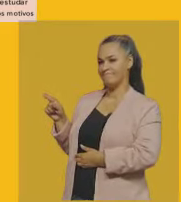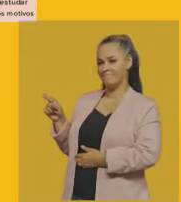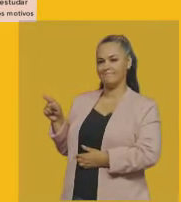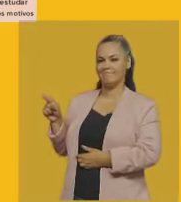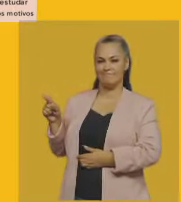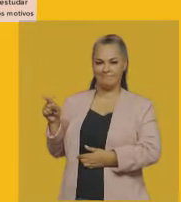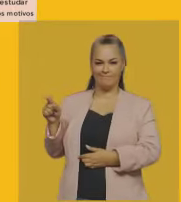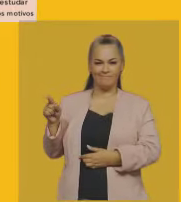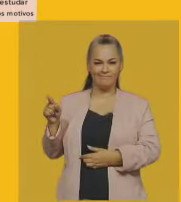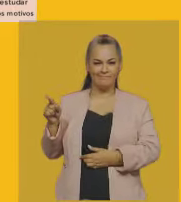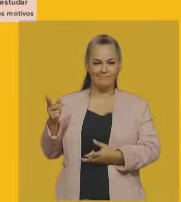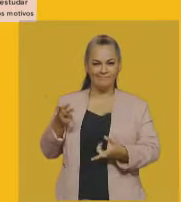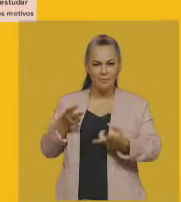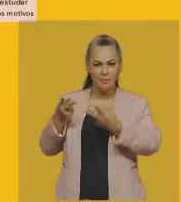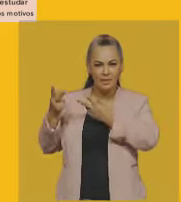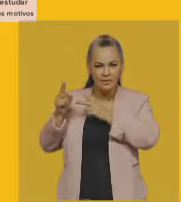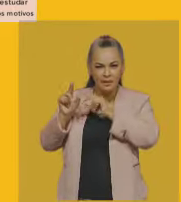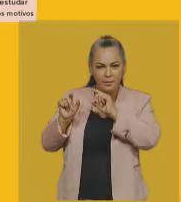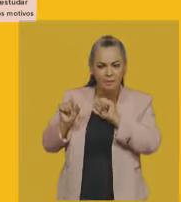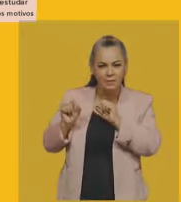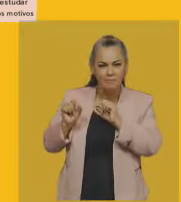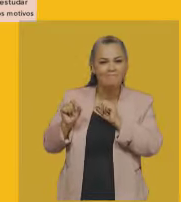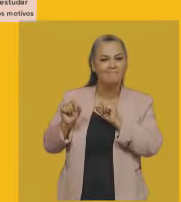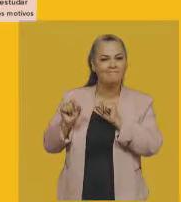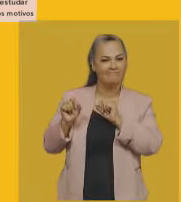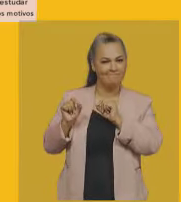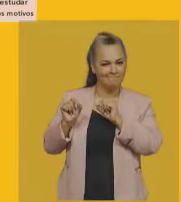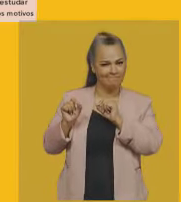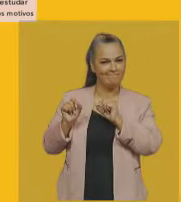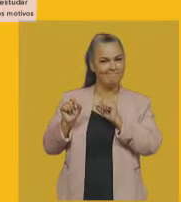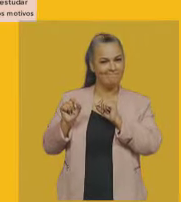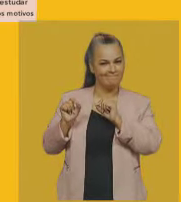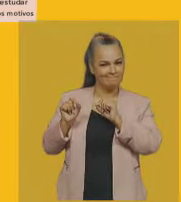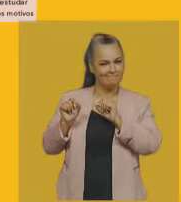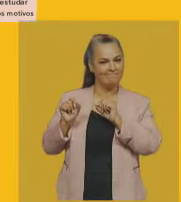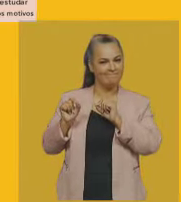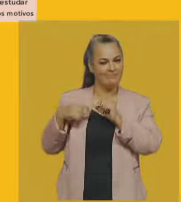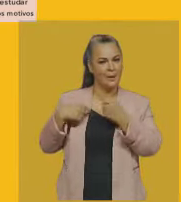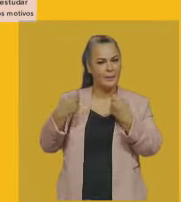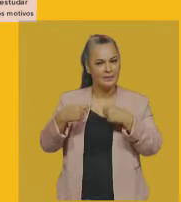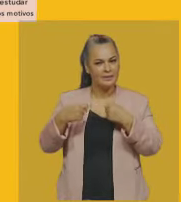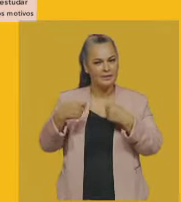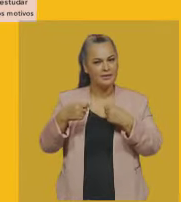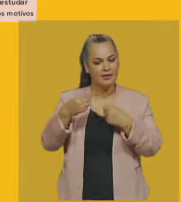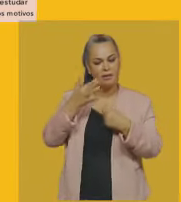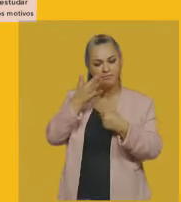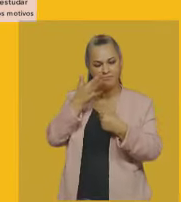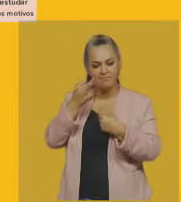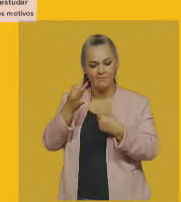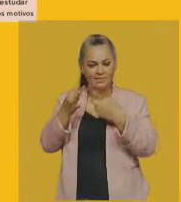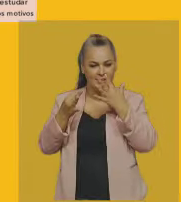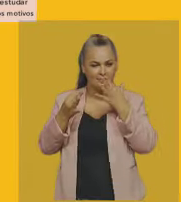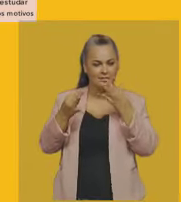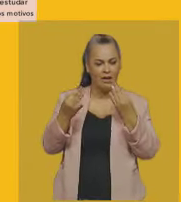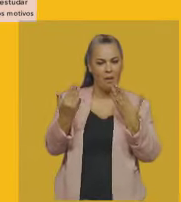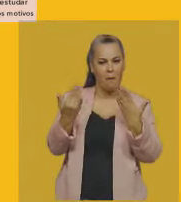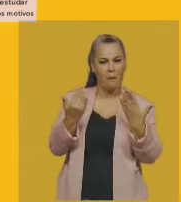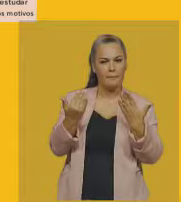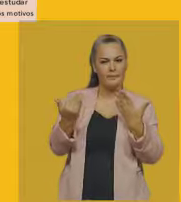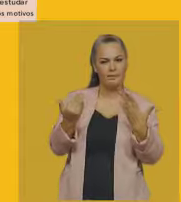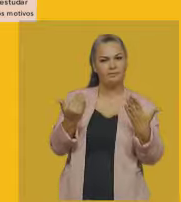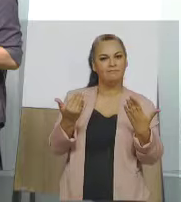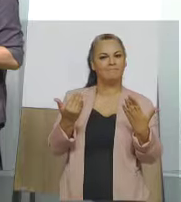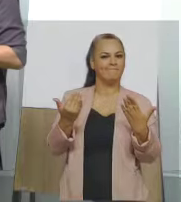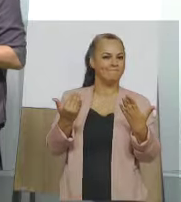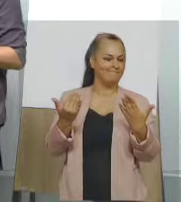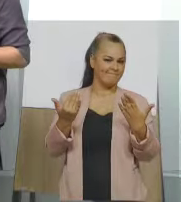gente precisa dar uma olhada sempre na sociedade de uma maneira bem crítica, olhar bem essas diferenças que